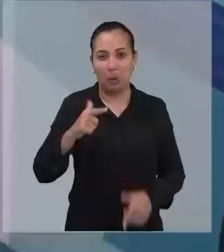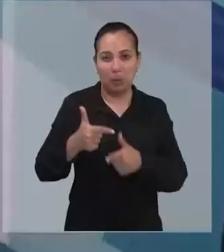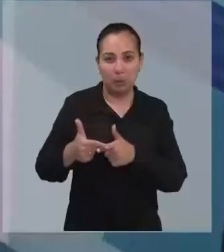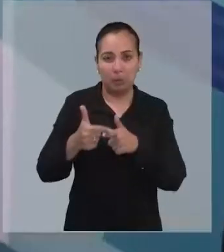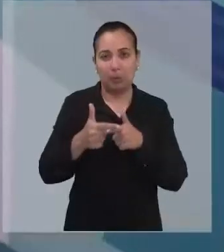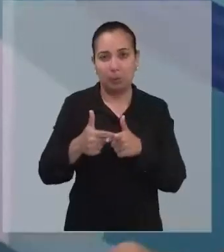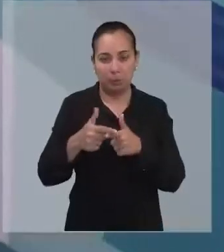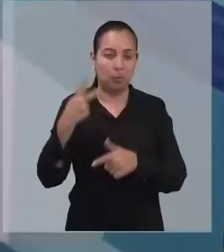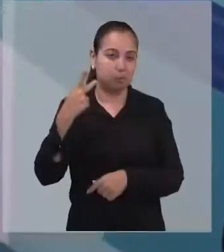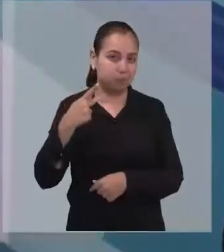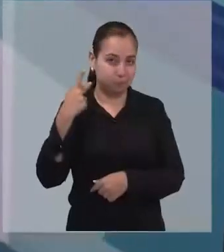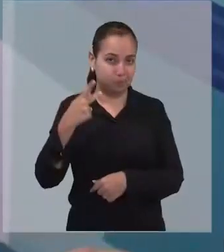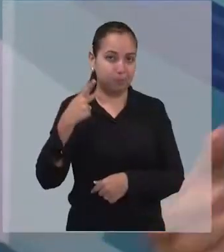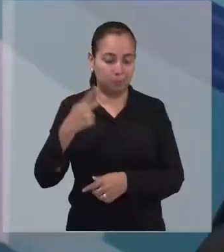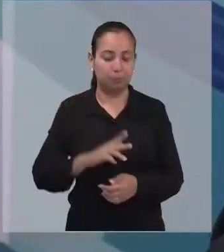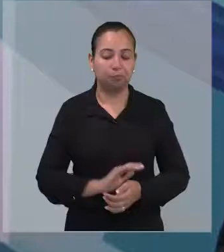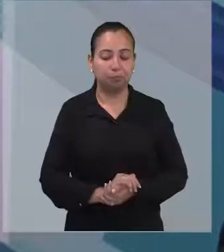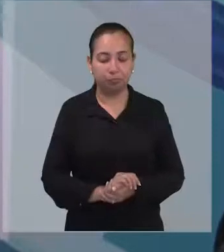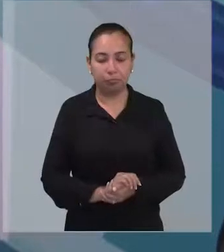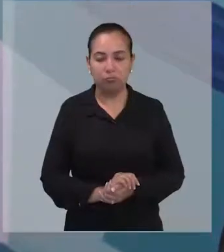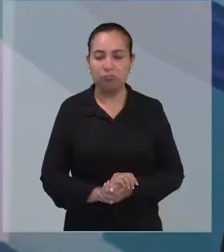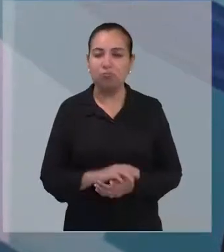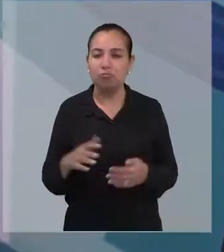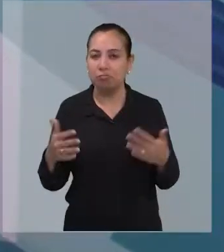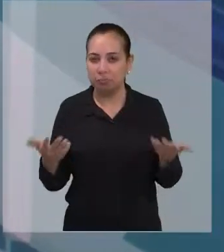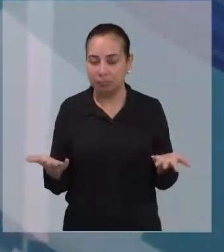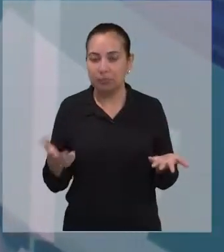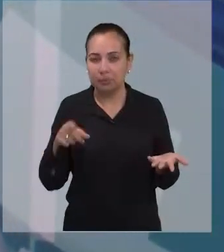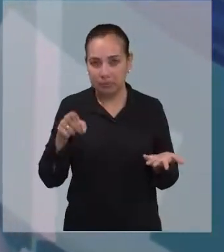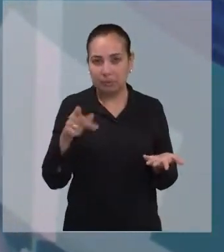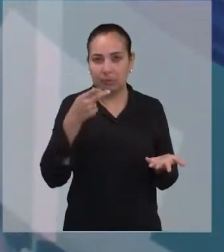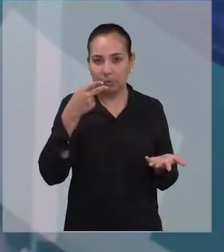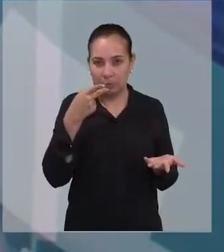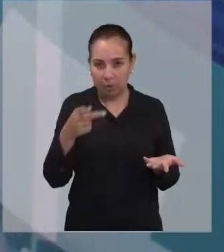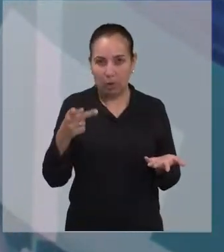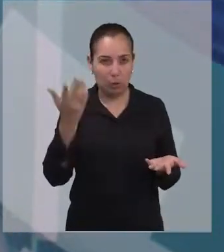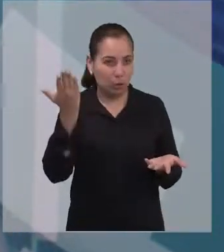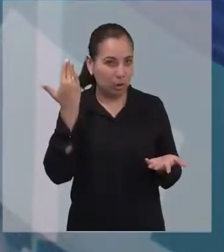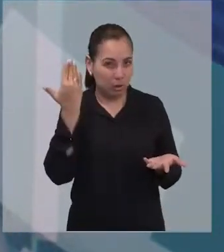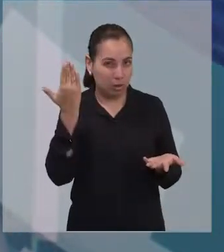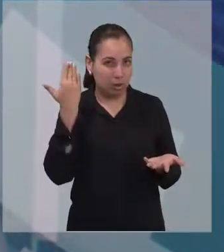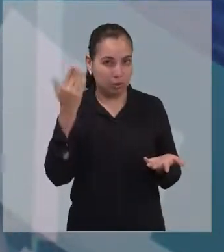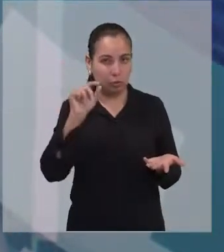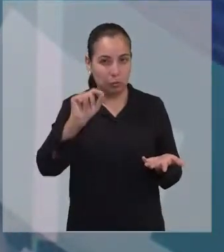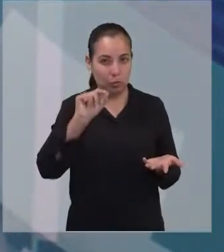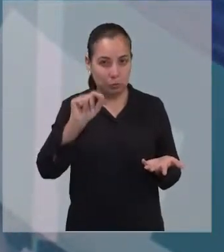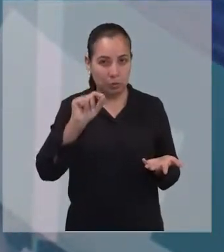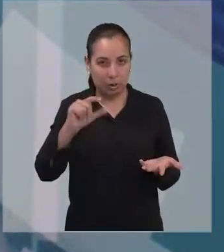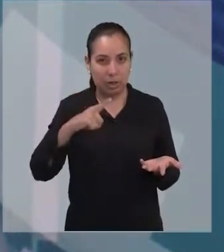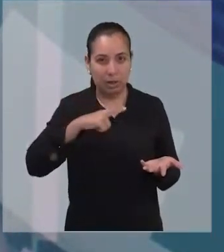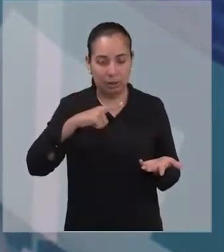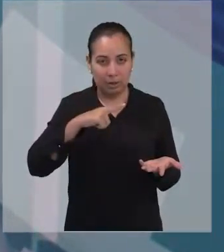dizia... Você colocou no bloco anterior como questão central a ética teleológica, né? Telos, do